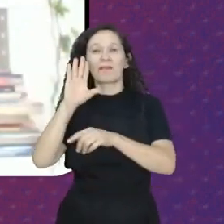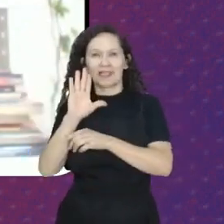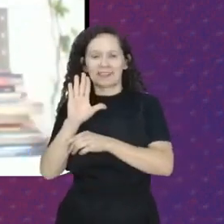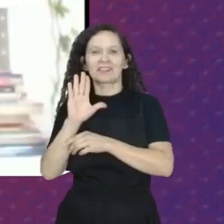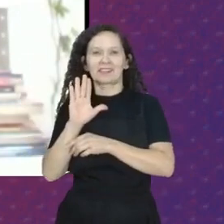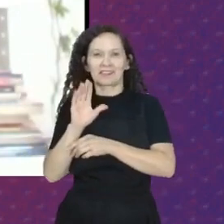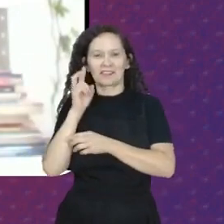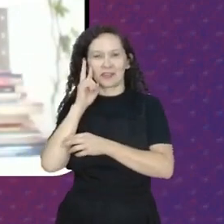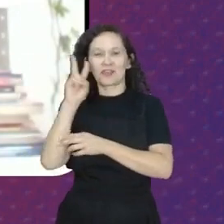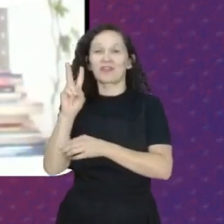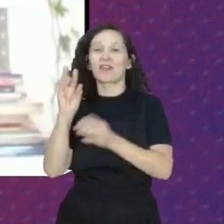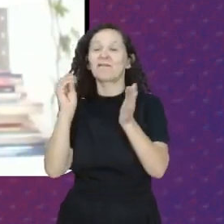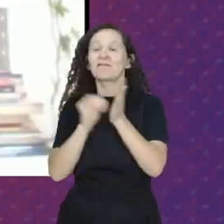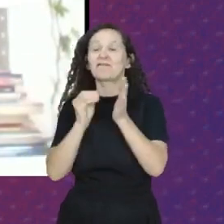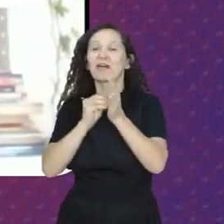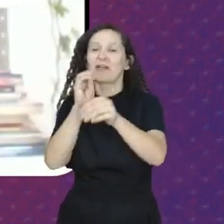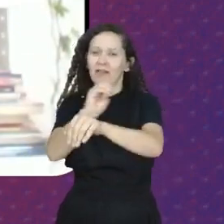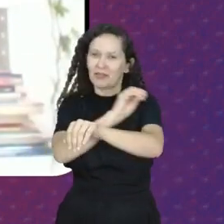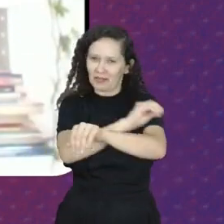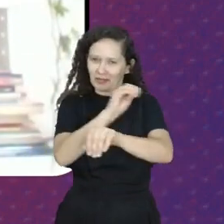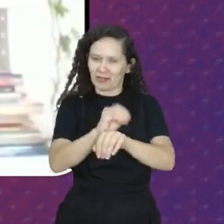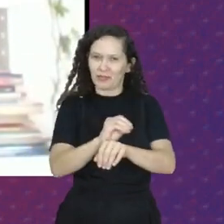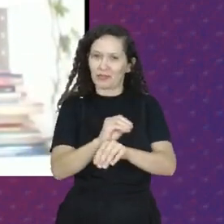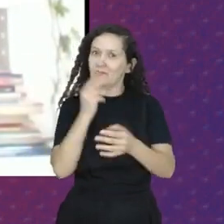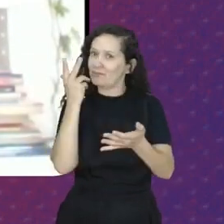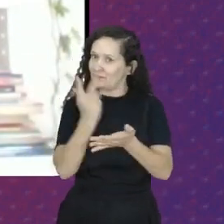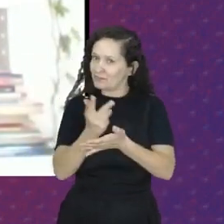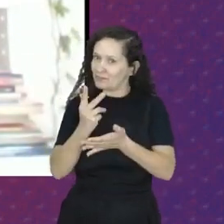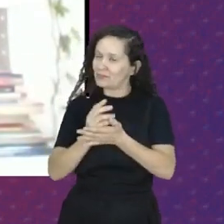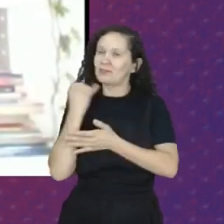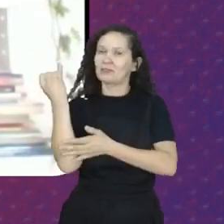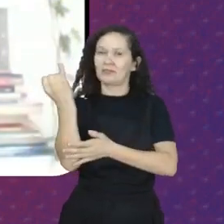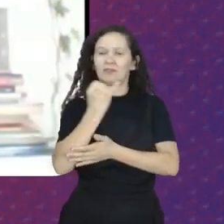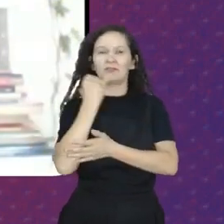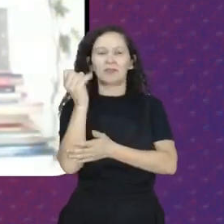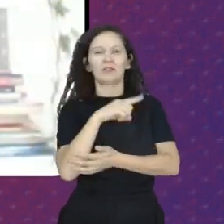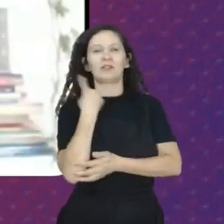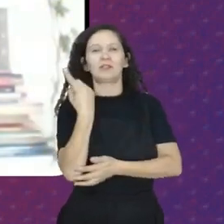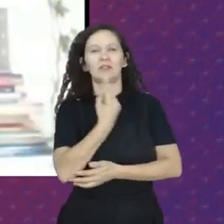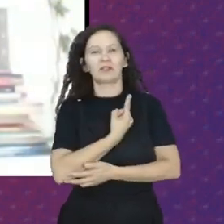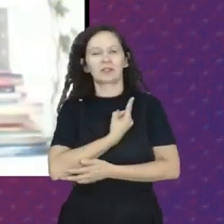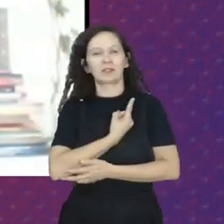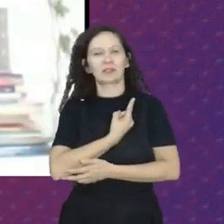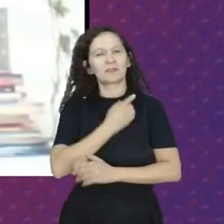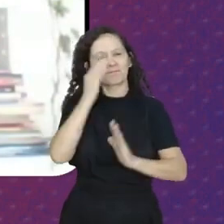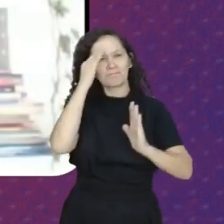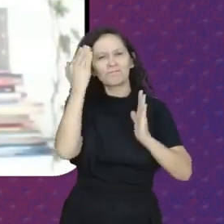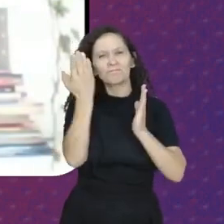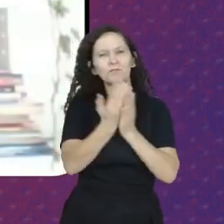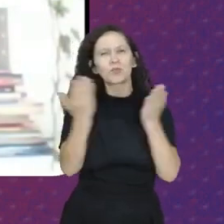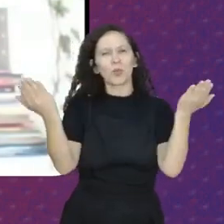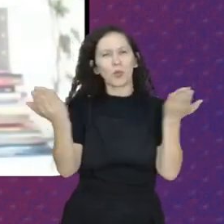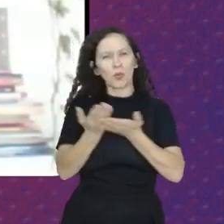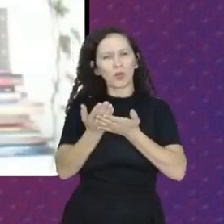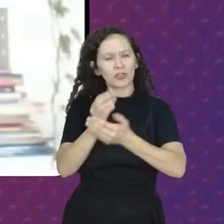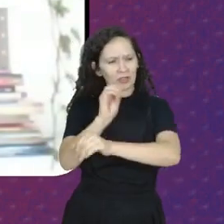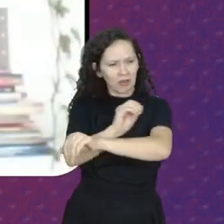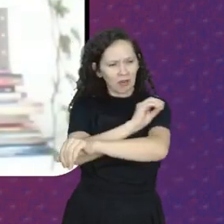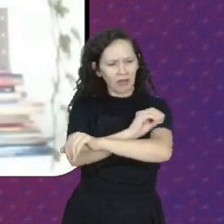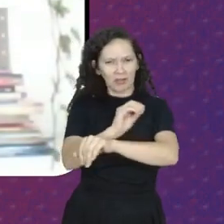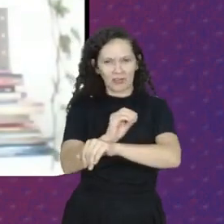servidas em termos de creche. Mesmo assim, é importante a gente reconhecer que hoje a